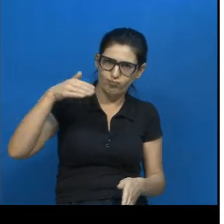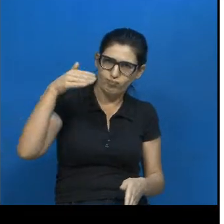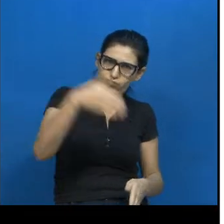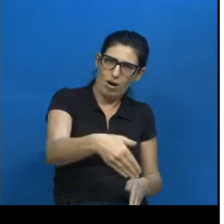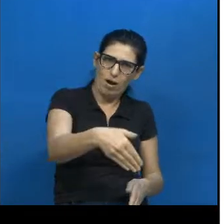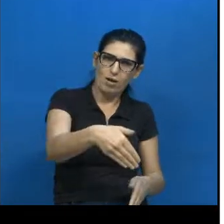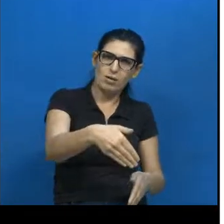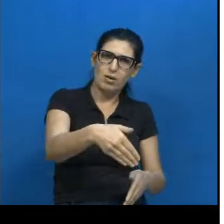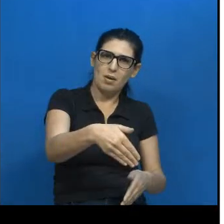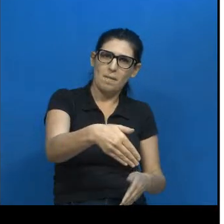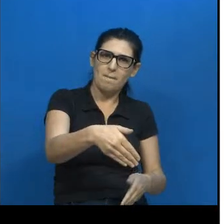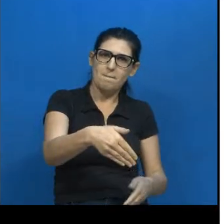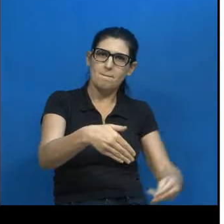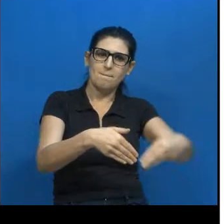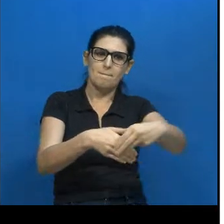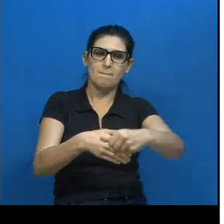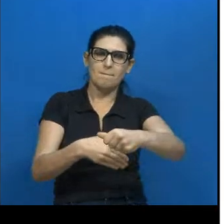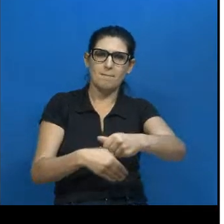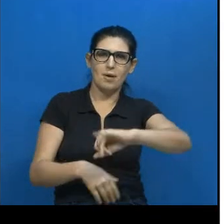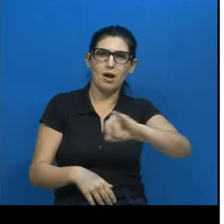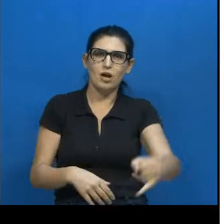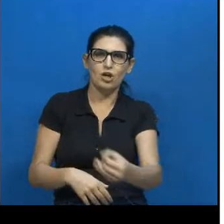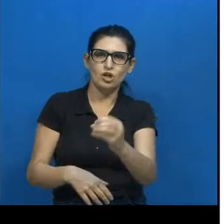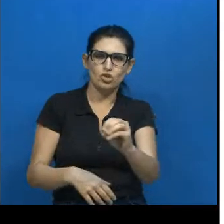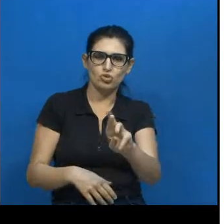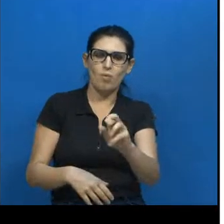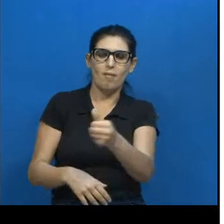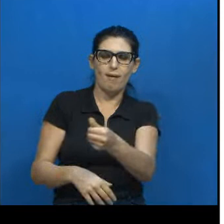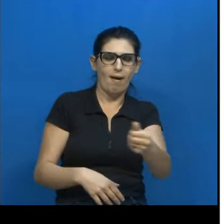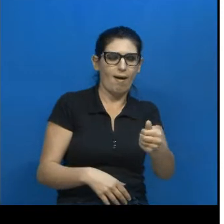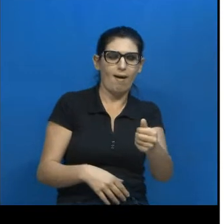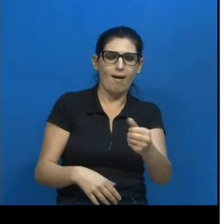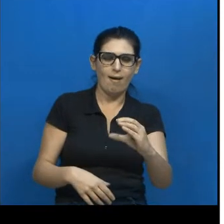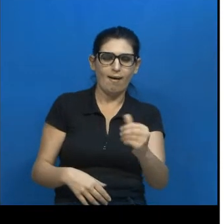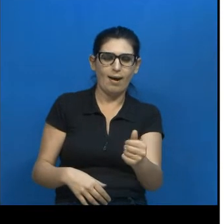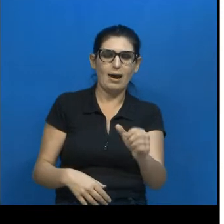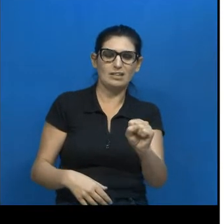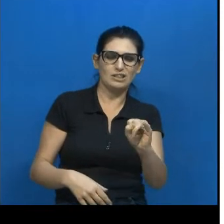até a Major Acácio, e da Major Acácio voltando para o Parque Meia Lua.